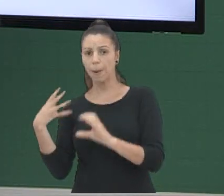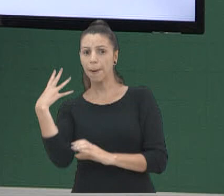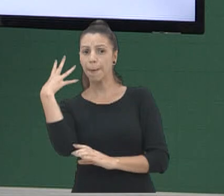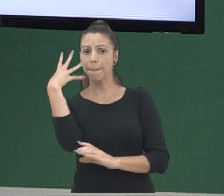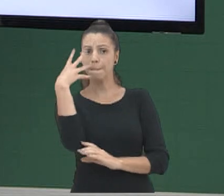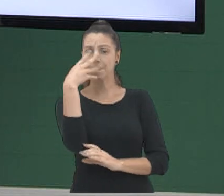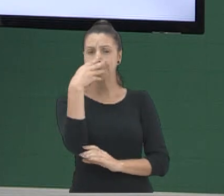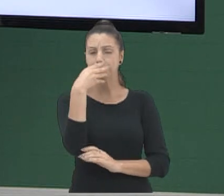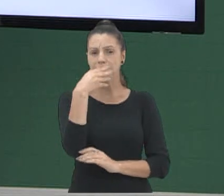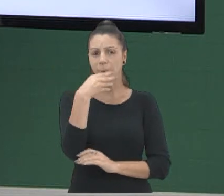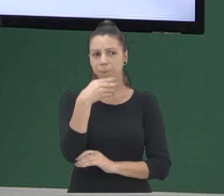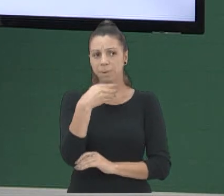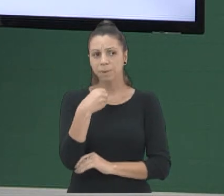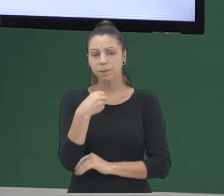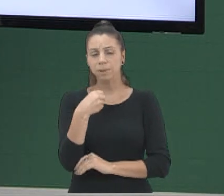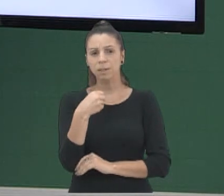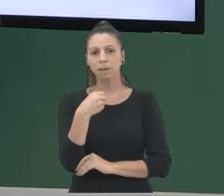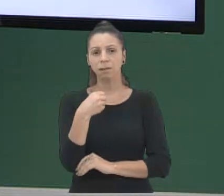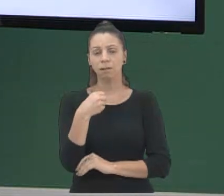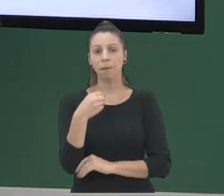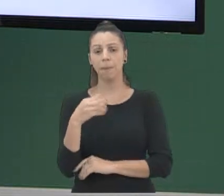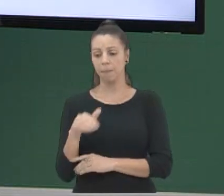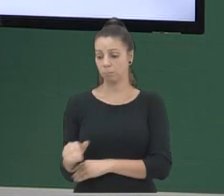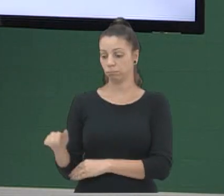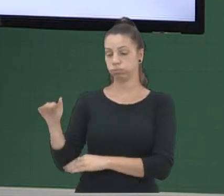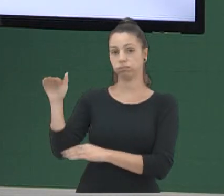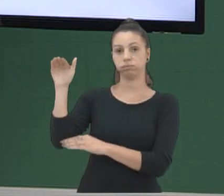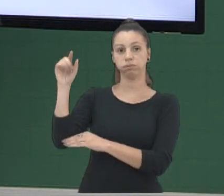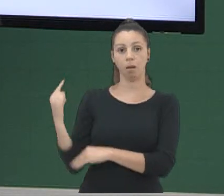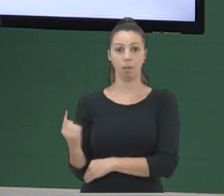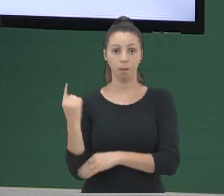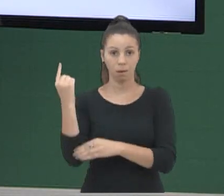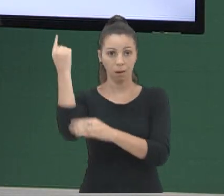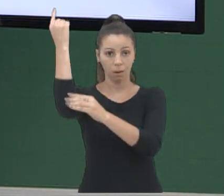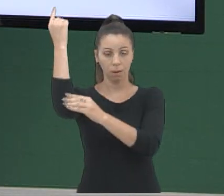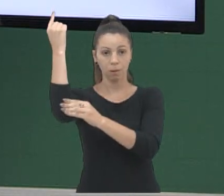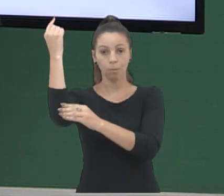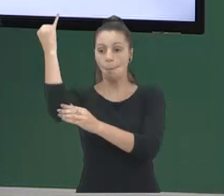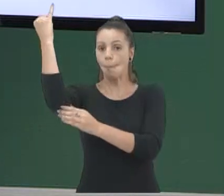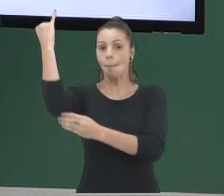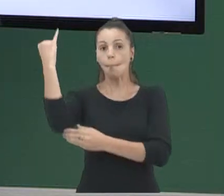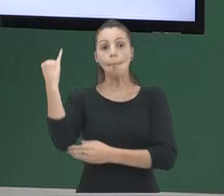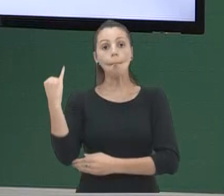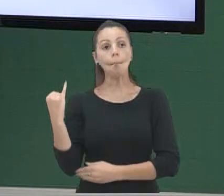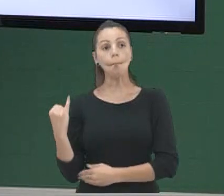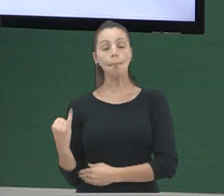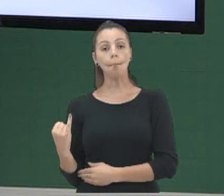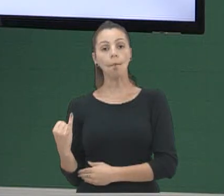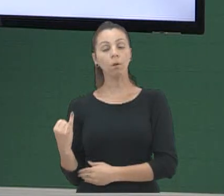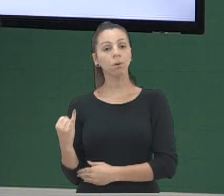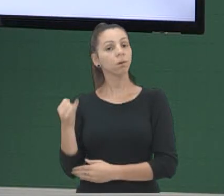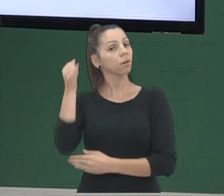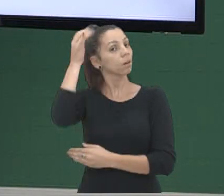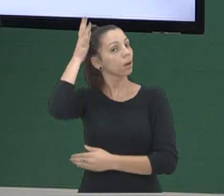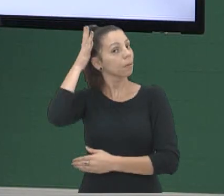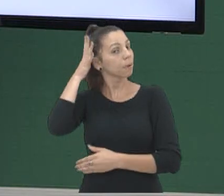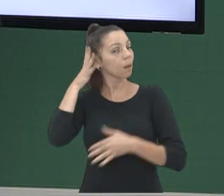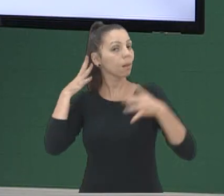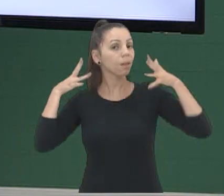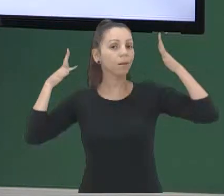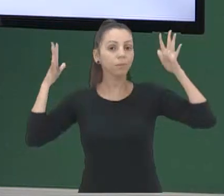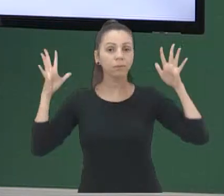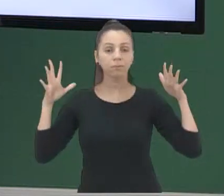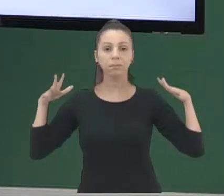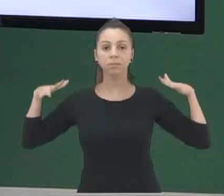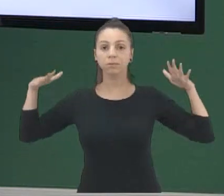bonitinhas, esguias, então garotas altas, né? Magras, de cabelos livres, né? O